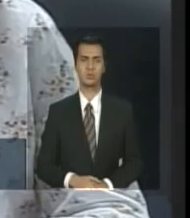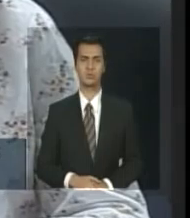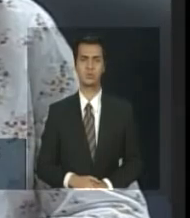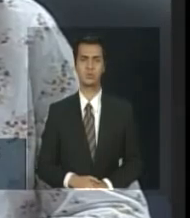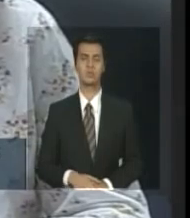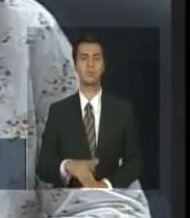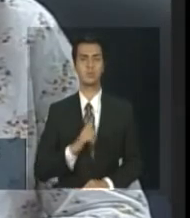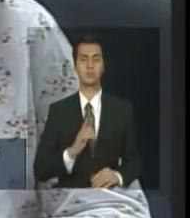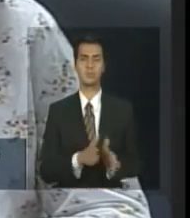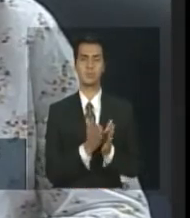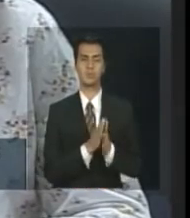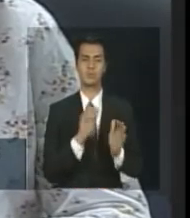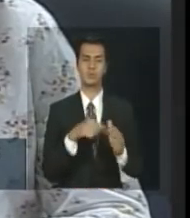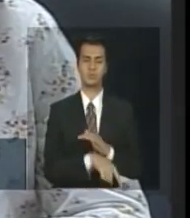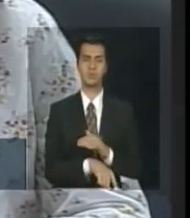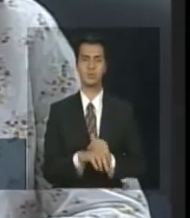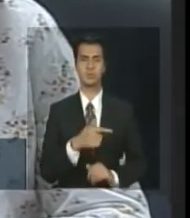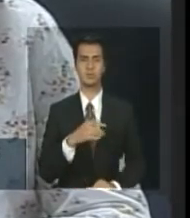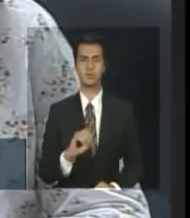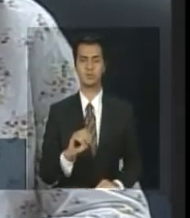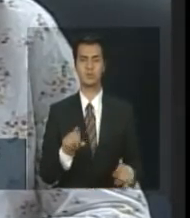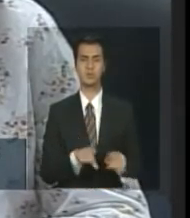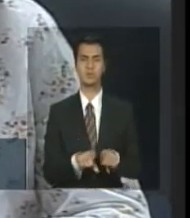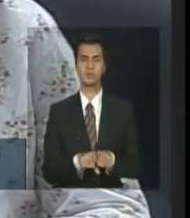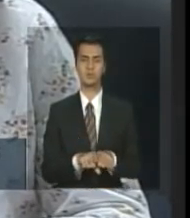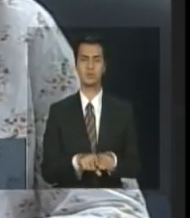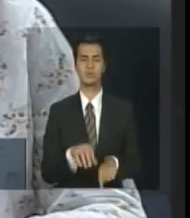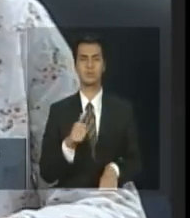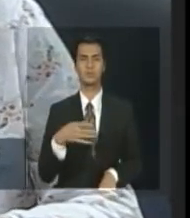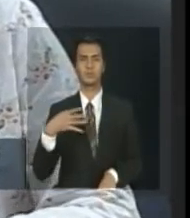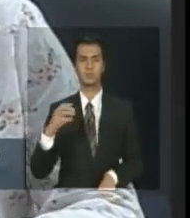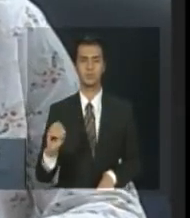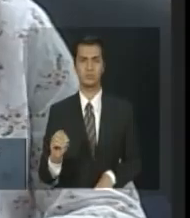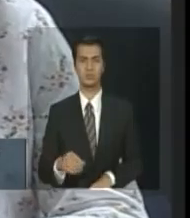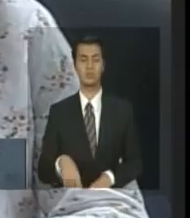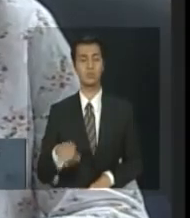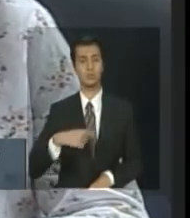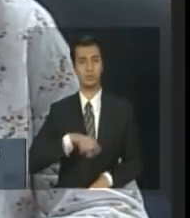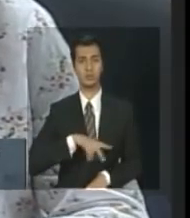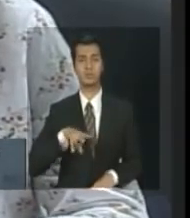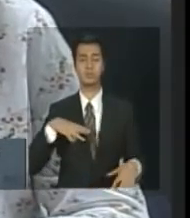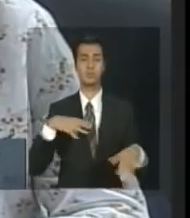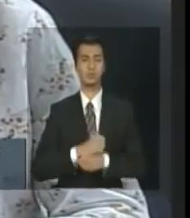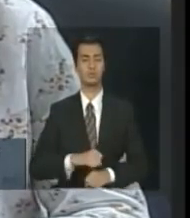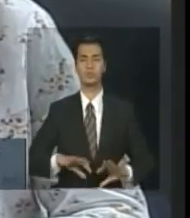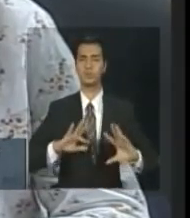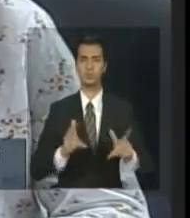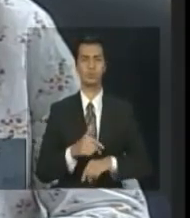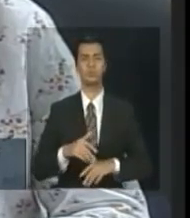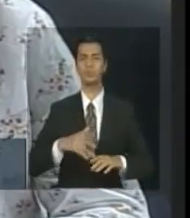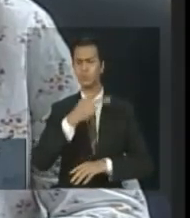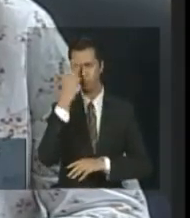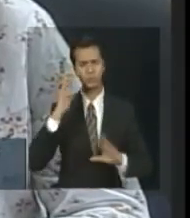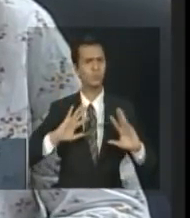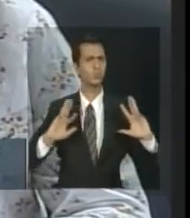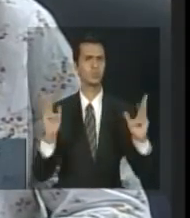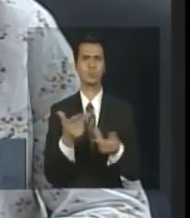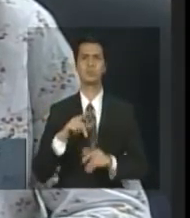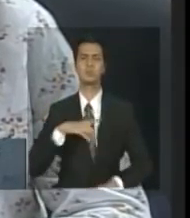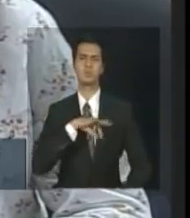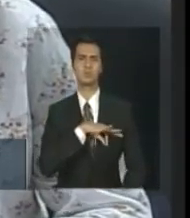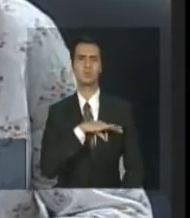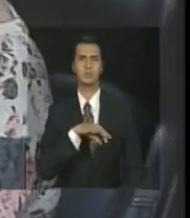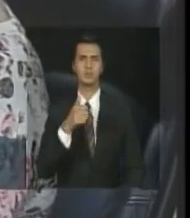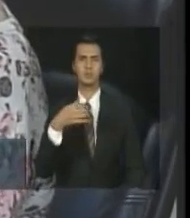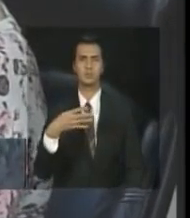abaixo de 70. Mas para essa redução, todo mundo abaixo de 140. Você pode fazer essa conta. Todo mundo abaixo de 140. Isso. Caiu